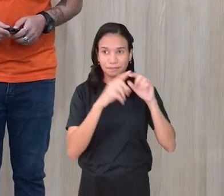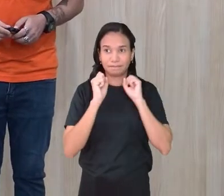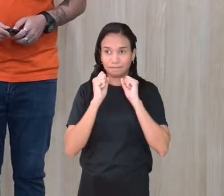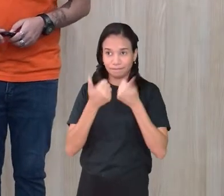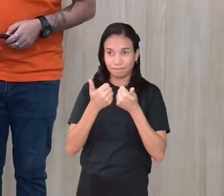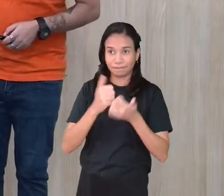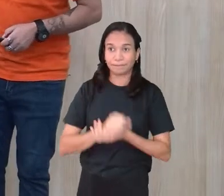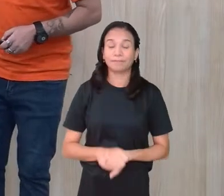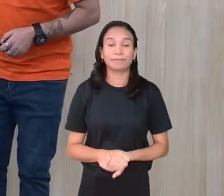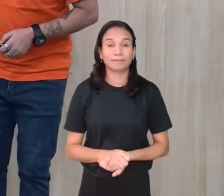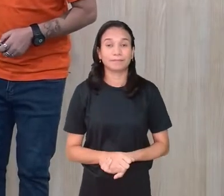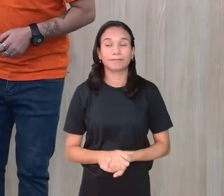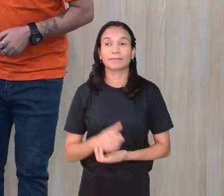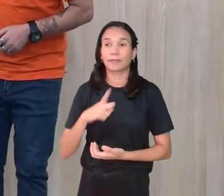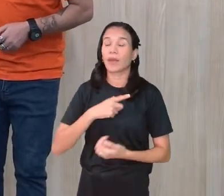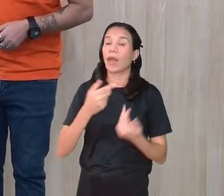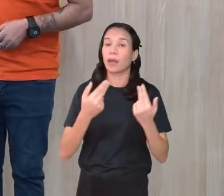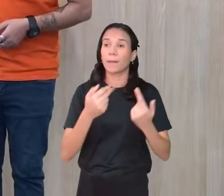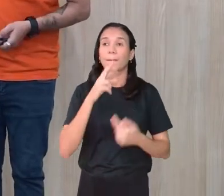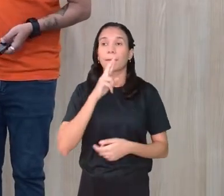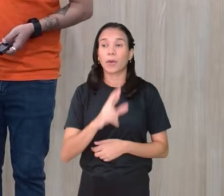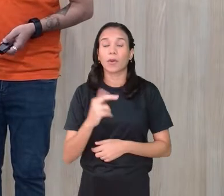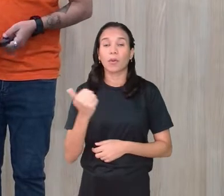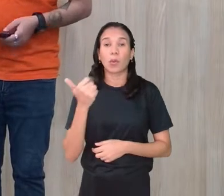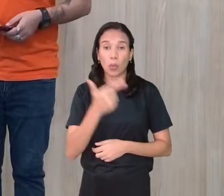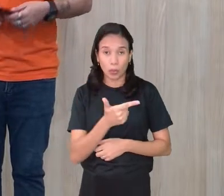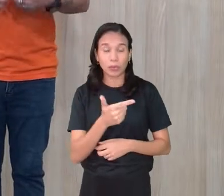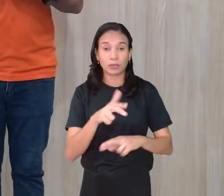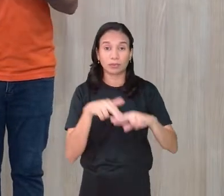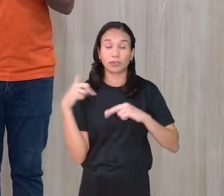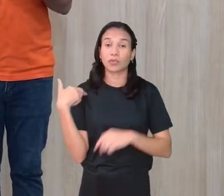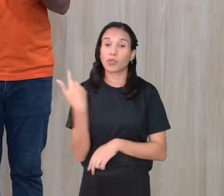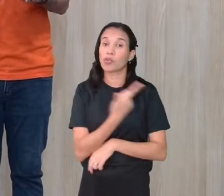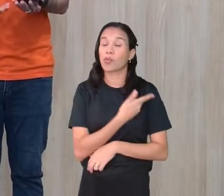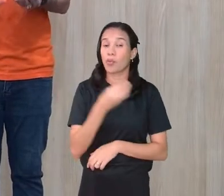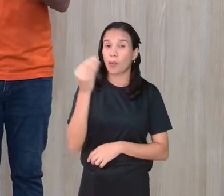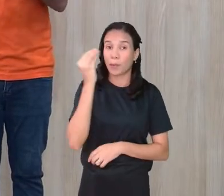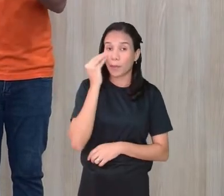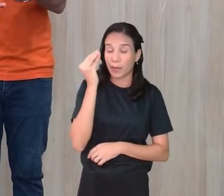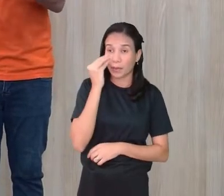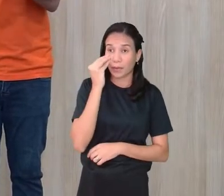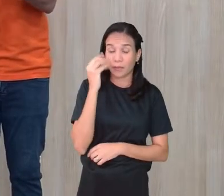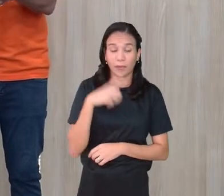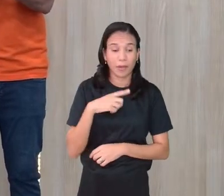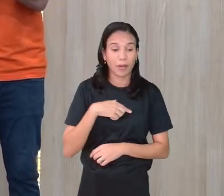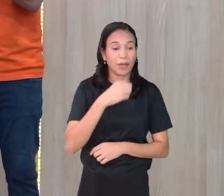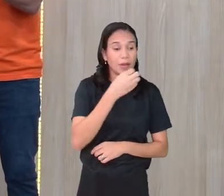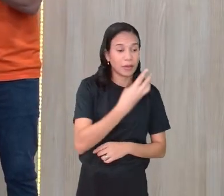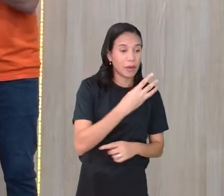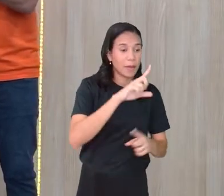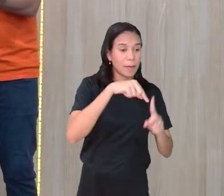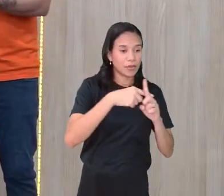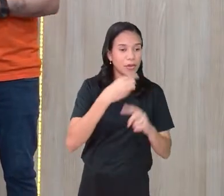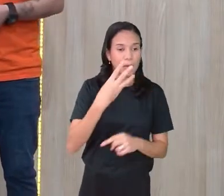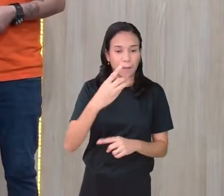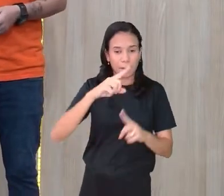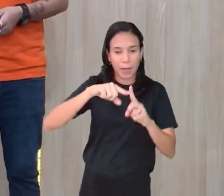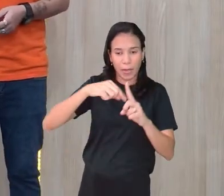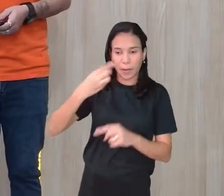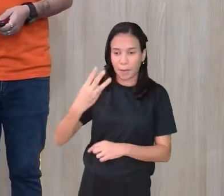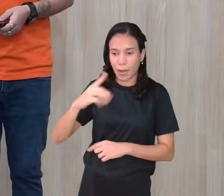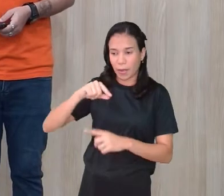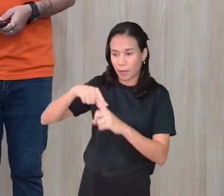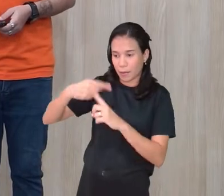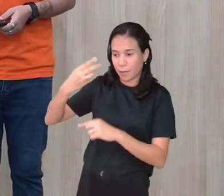certo? Então, é igual a 12 porque a gente vai observar que a soma de 3 mais 3 mais 3 mais 3,